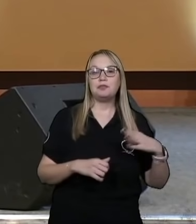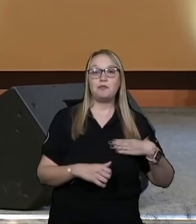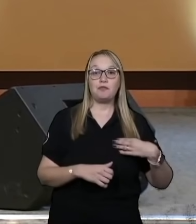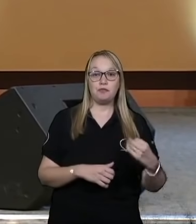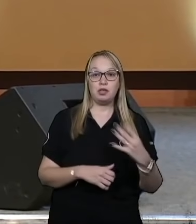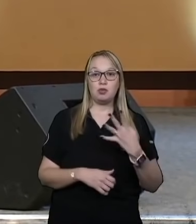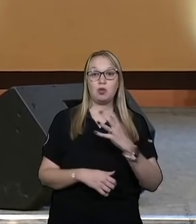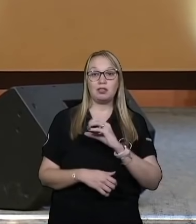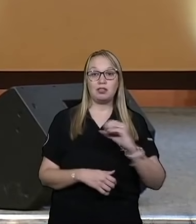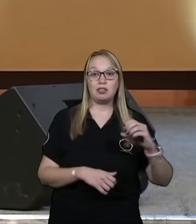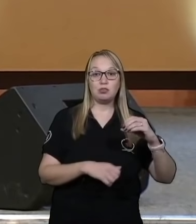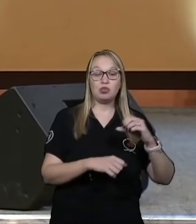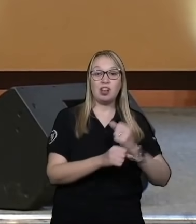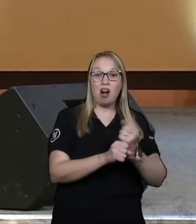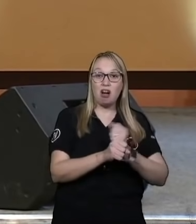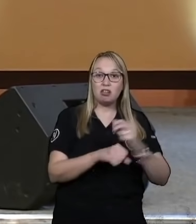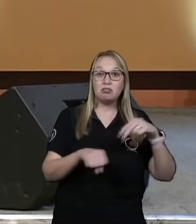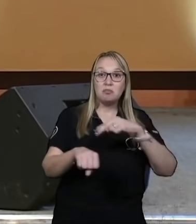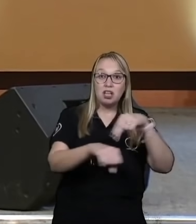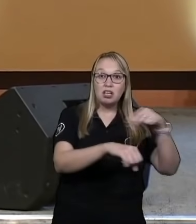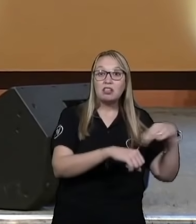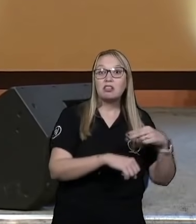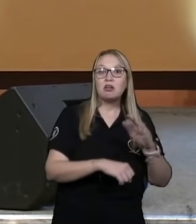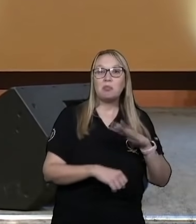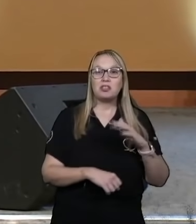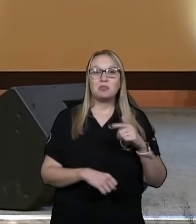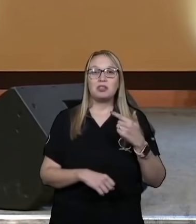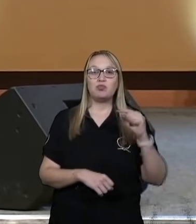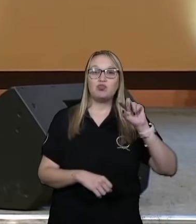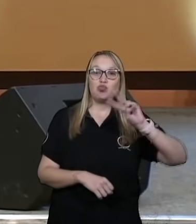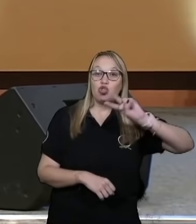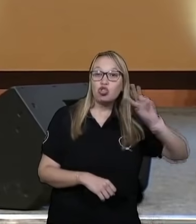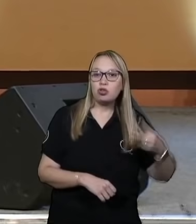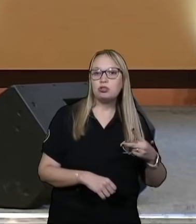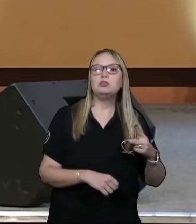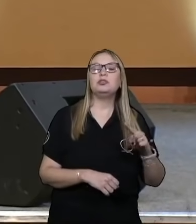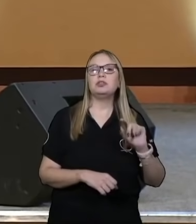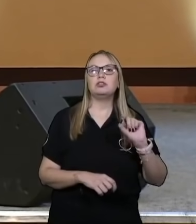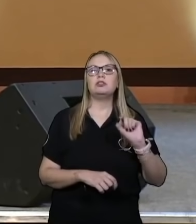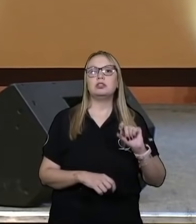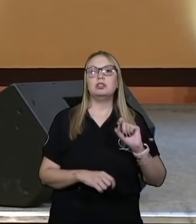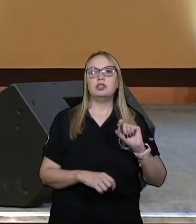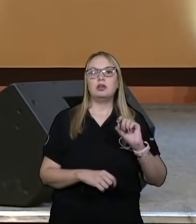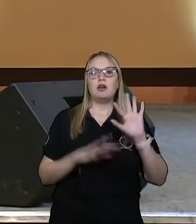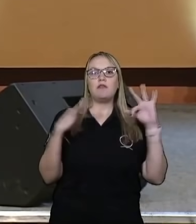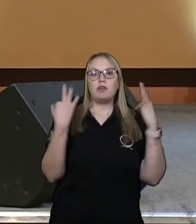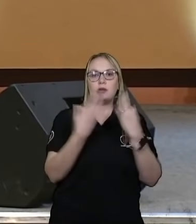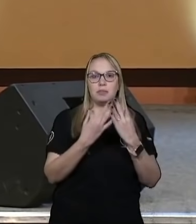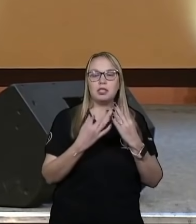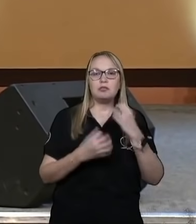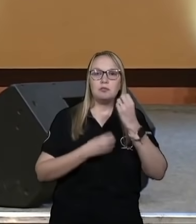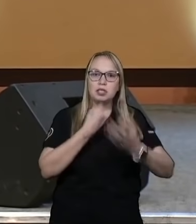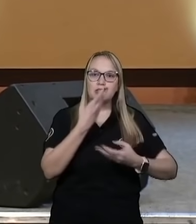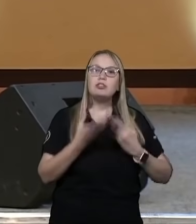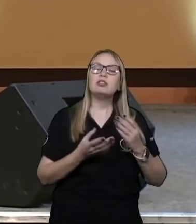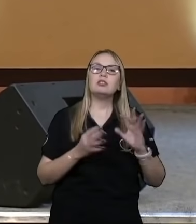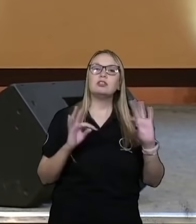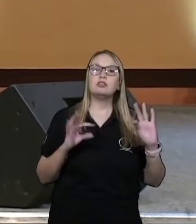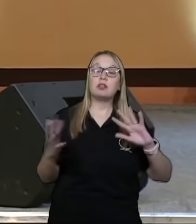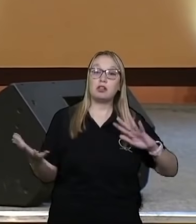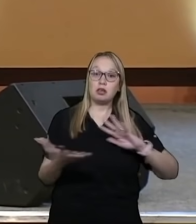uma nação aproximadamente door Mil Anos Em Ti serão benditas todas as famílias da terra em Jesus